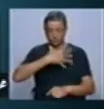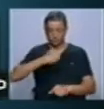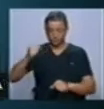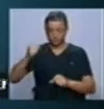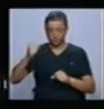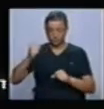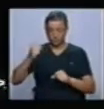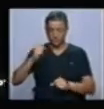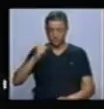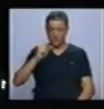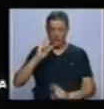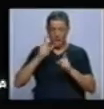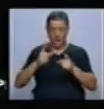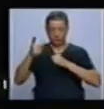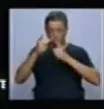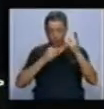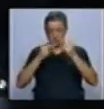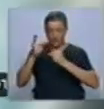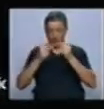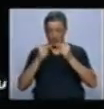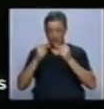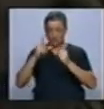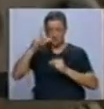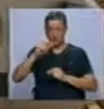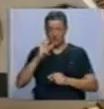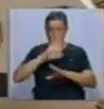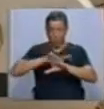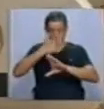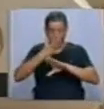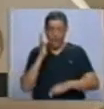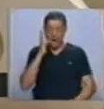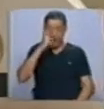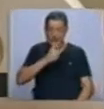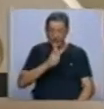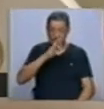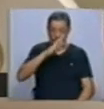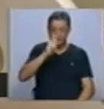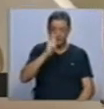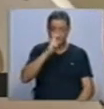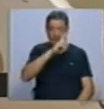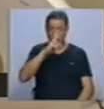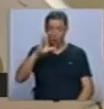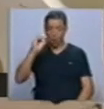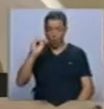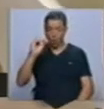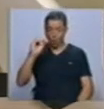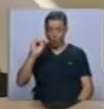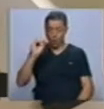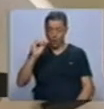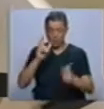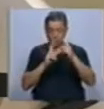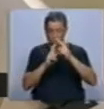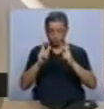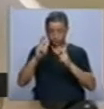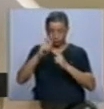captar o envelope de hidrogênio destas estrelas. É por isso que elas também são muito quentes. O ferro no interior destas estrelas, à medida que vai